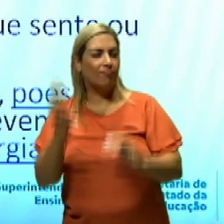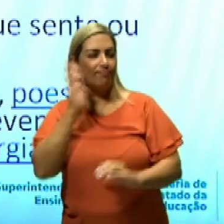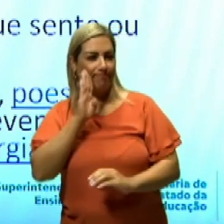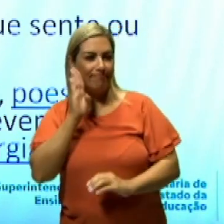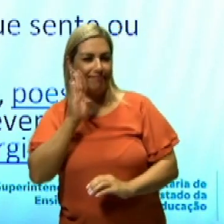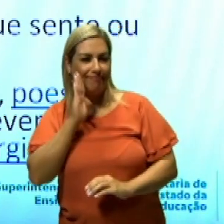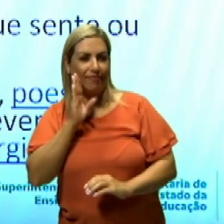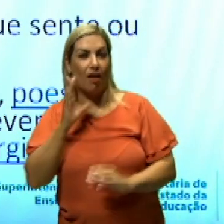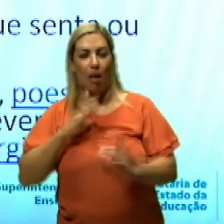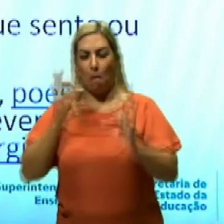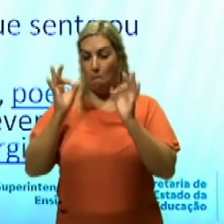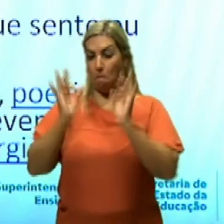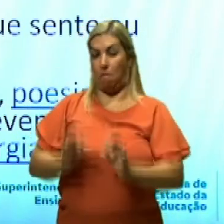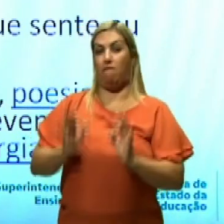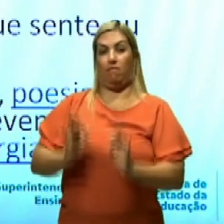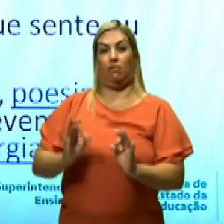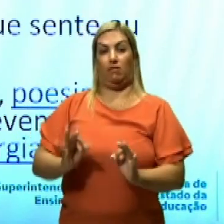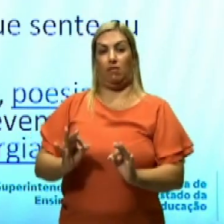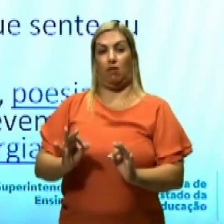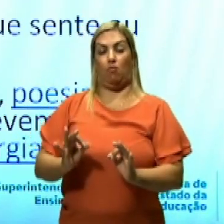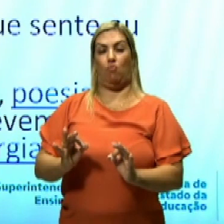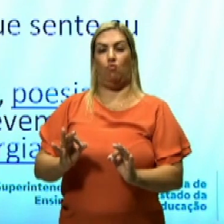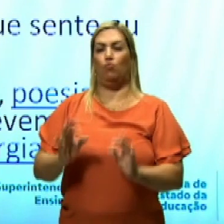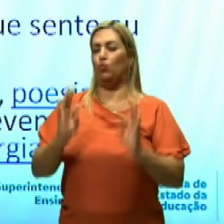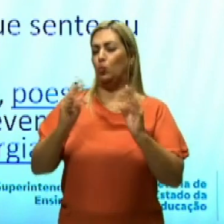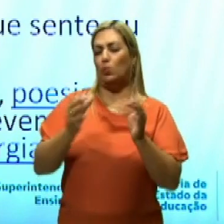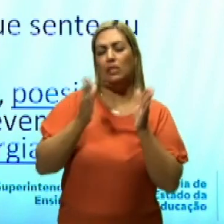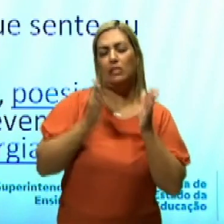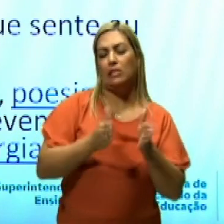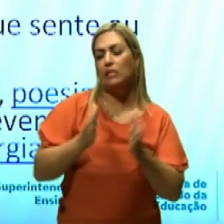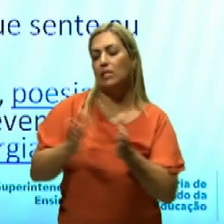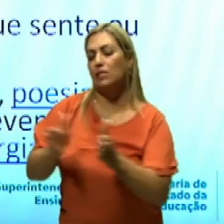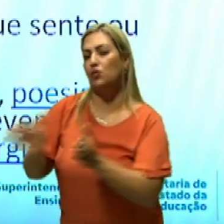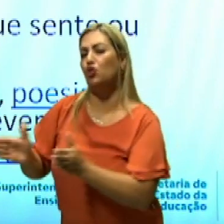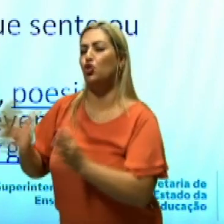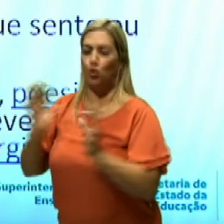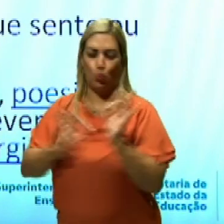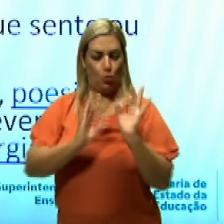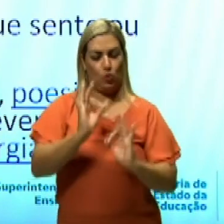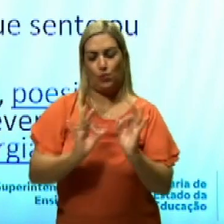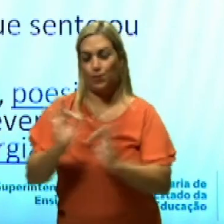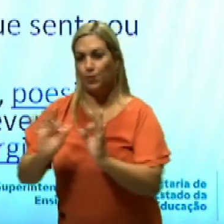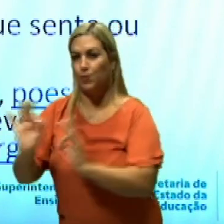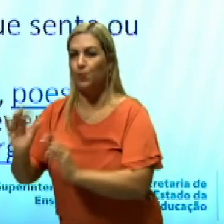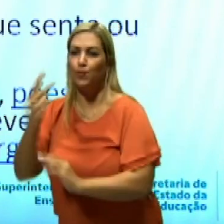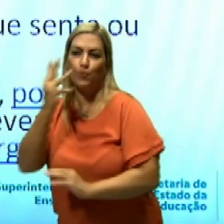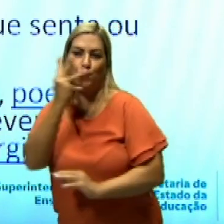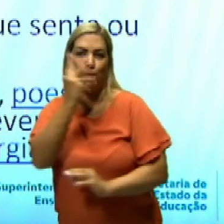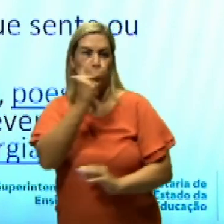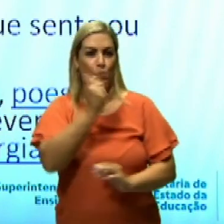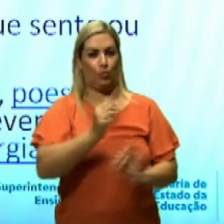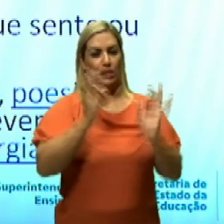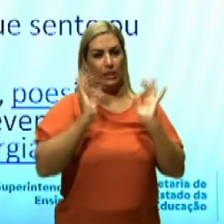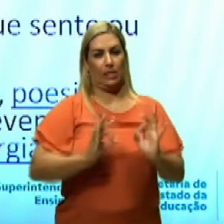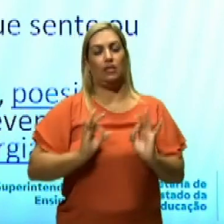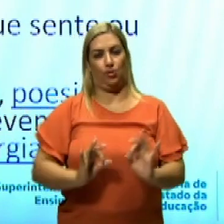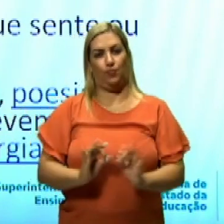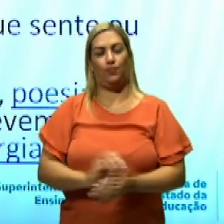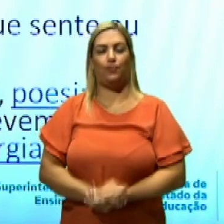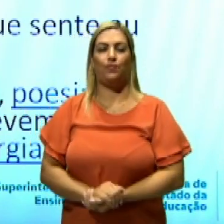muito legal que é a perfeição for olá tudo certinho tudo muito organizado tudo